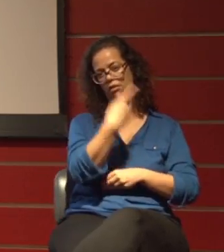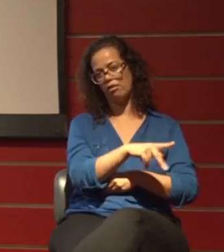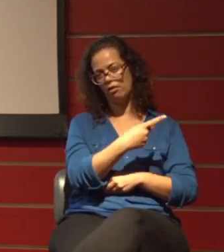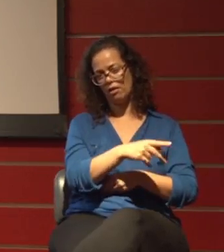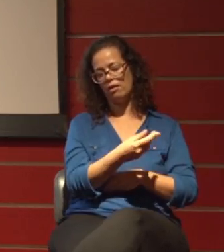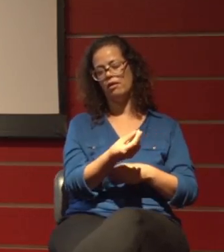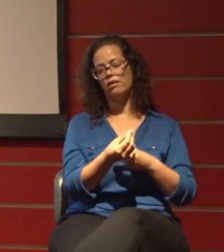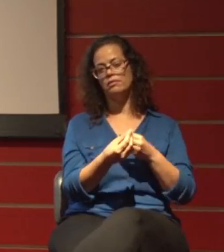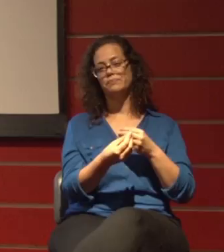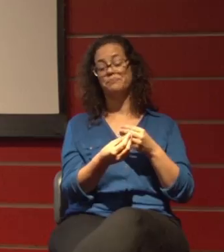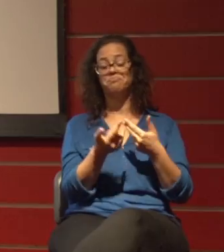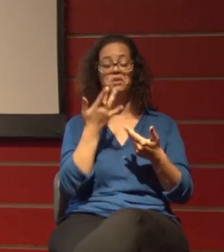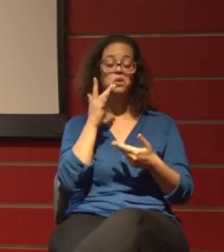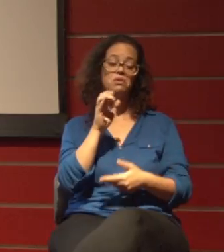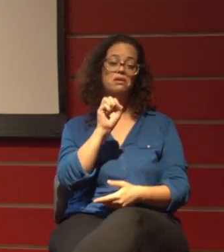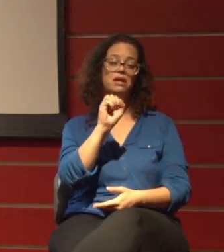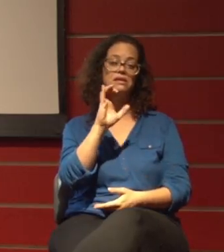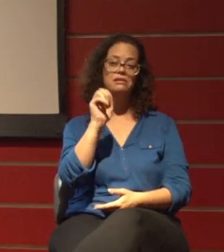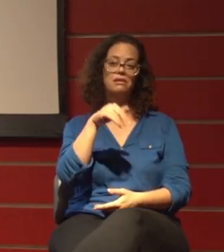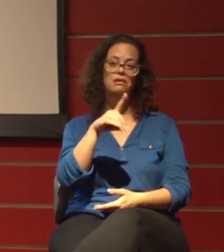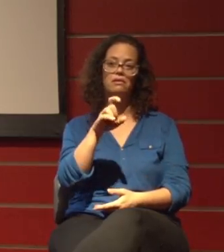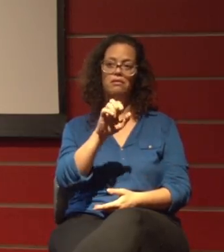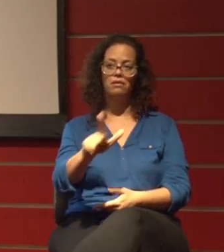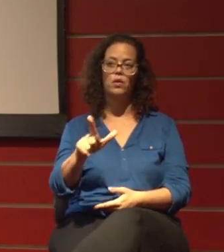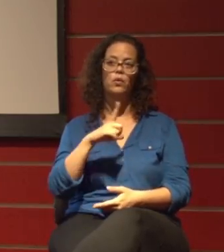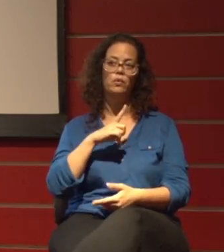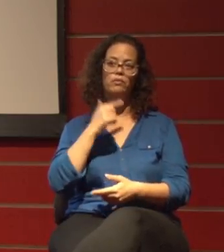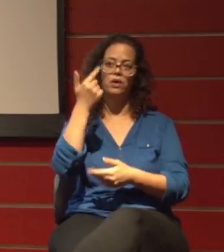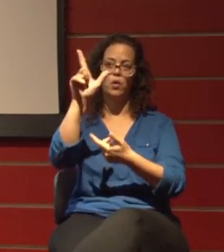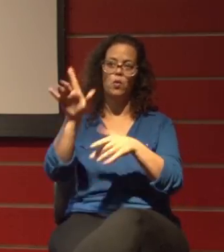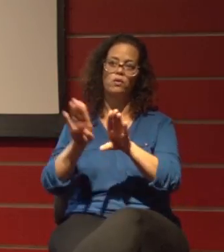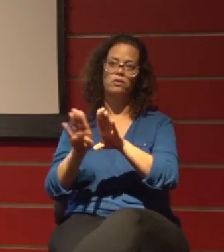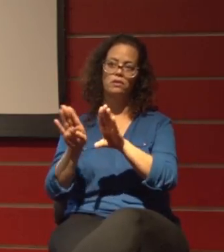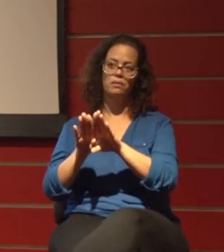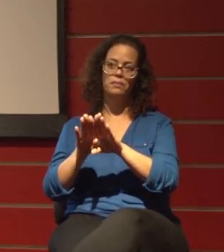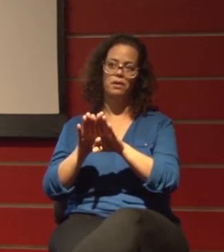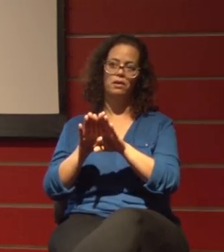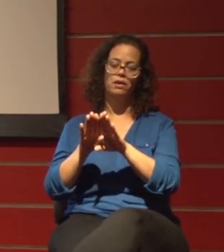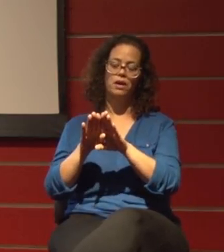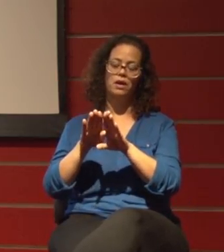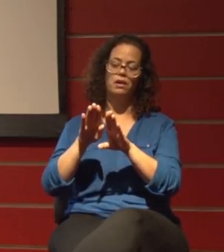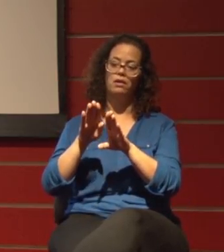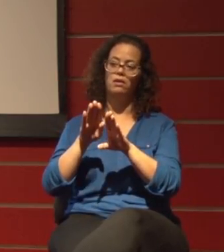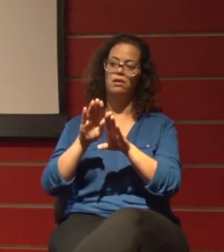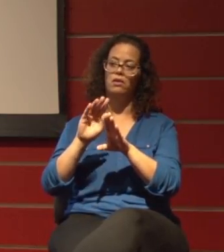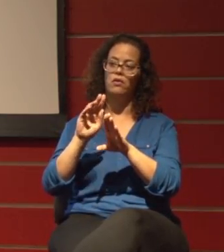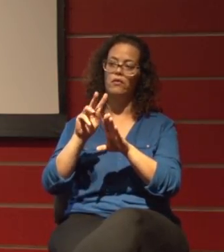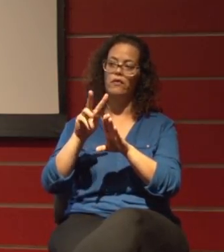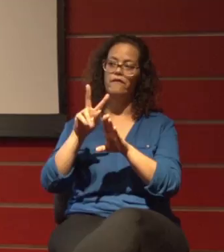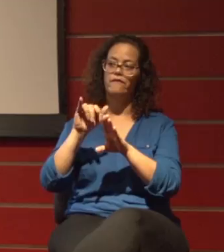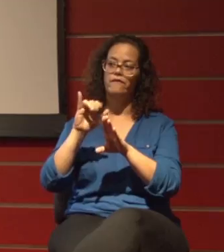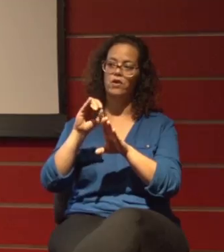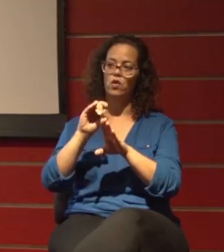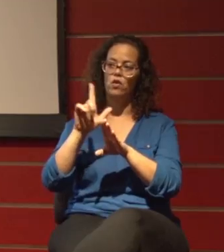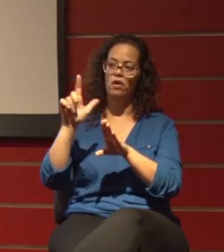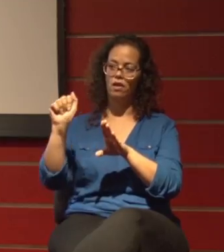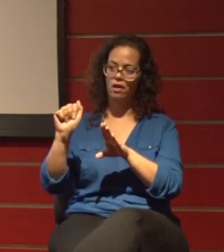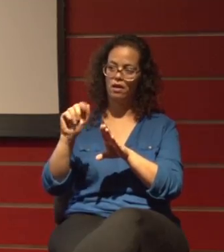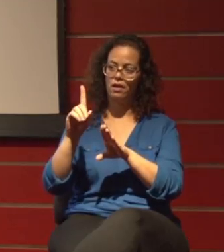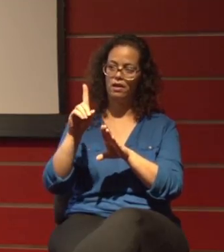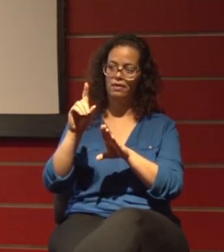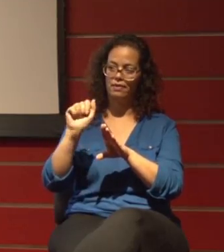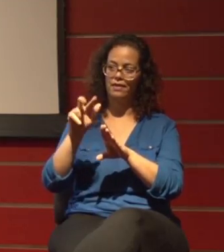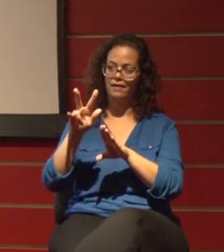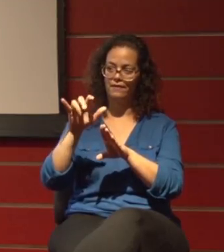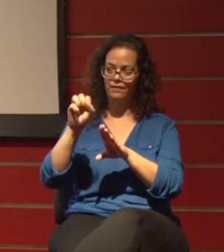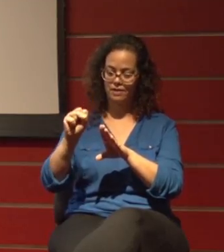você falar sobre Scandal mas tem how to Garay também que com a viola Davis que é que é super fantástica enfim e eu queria saber de você assim